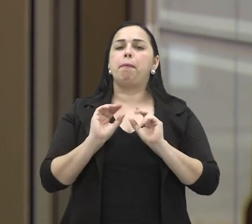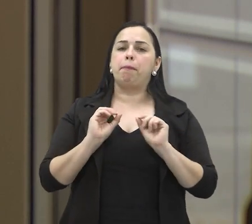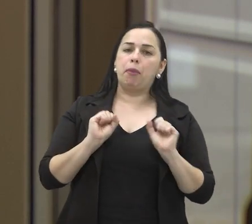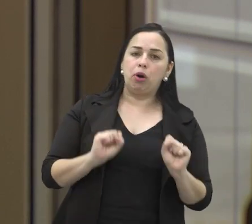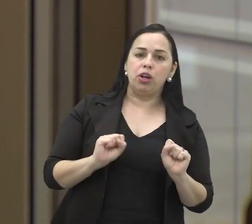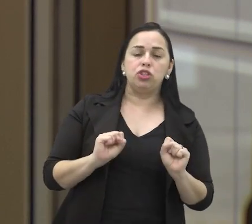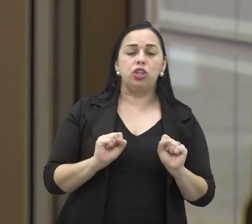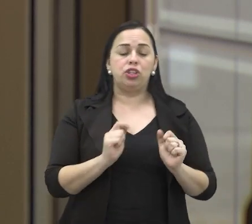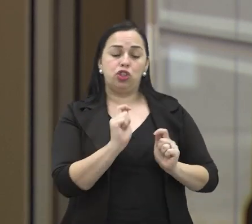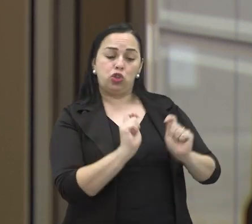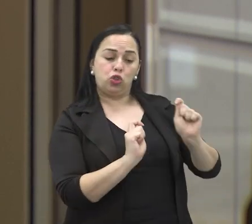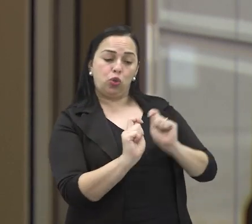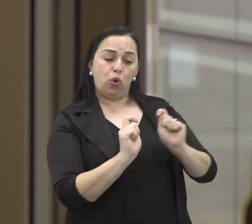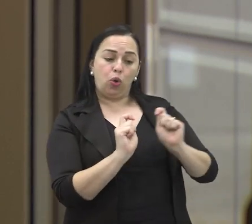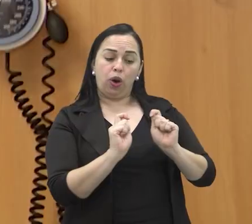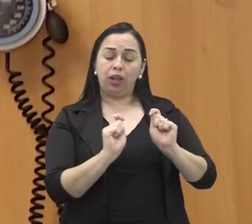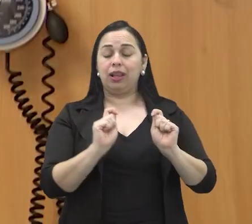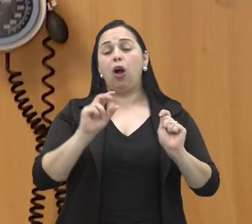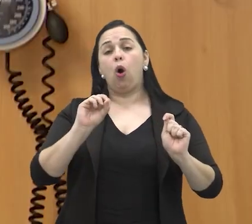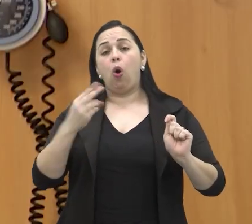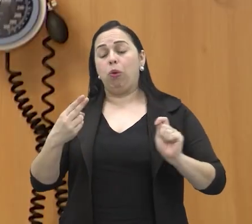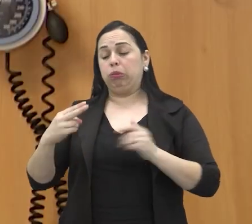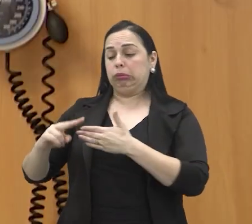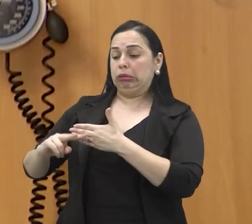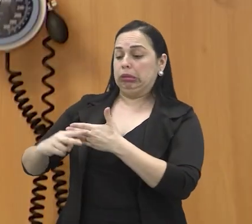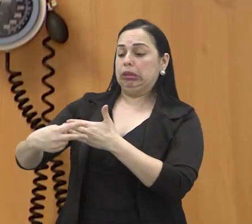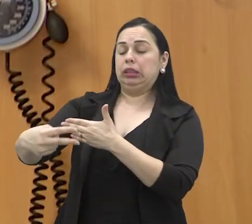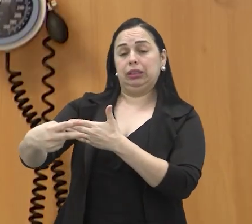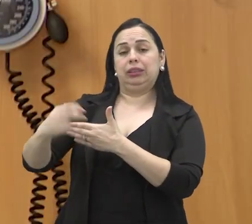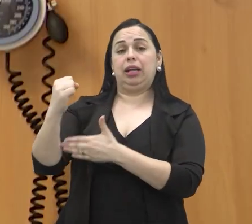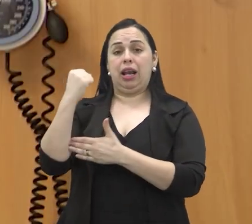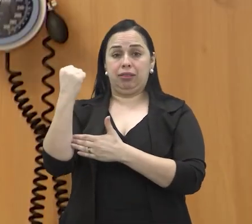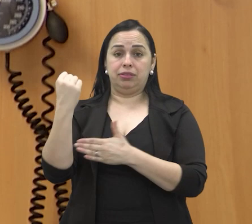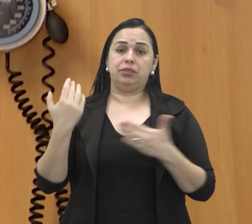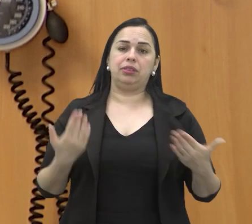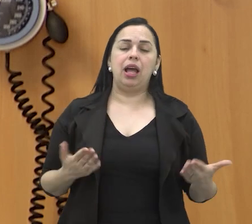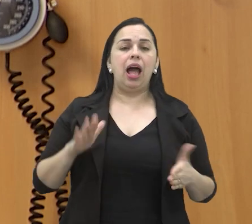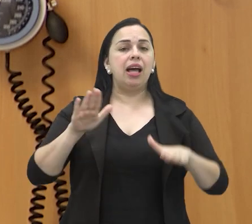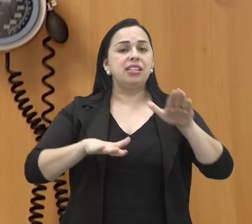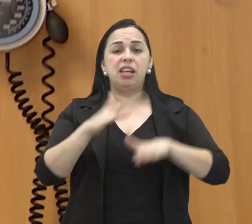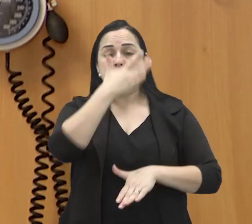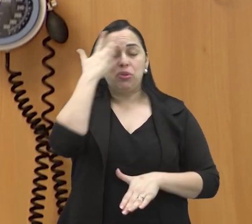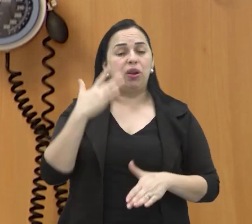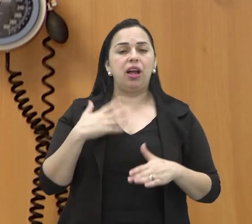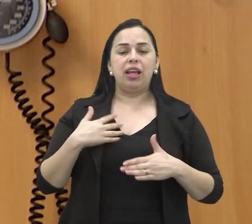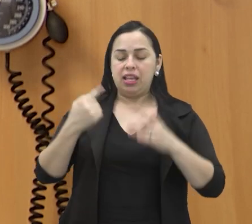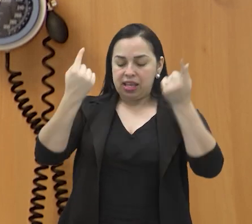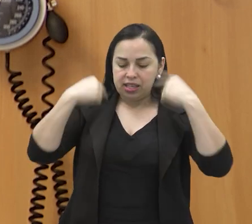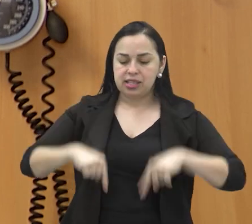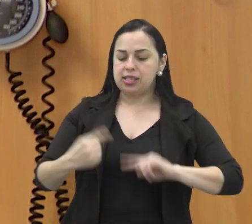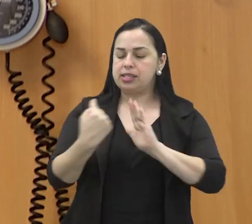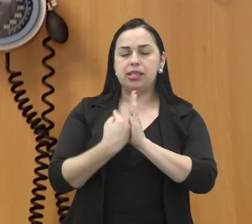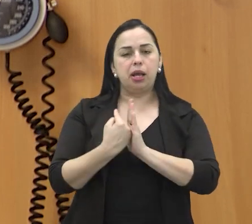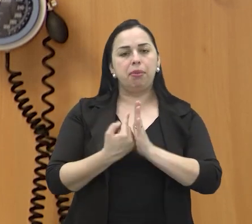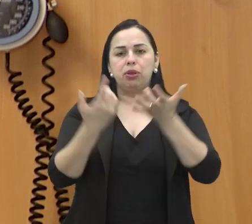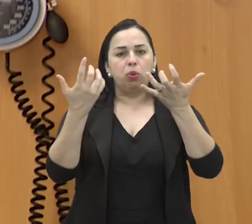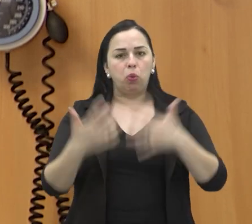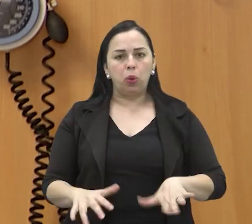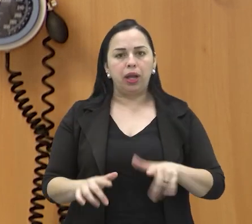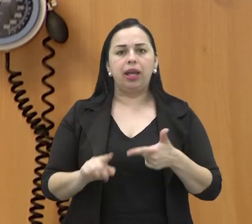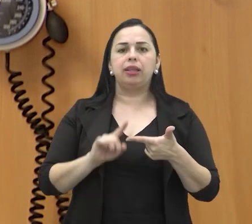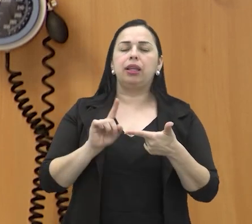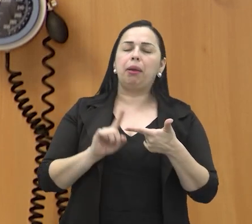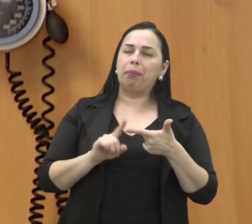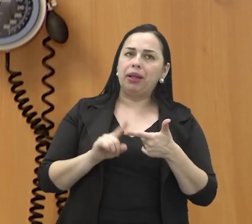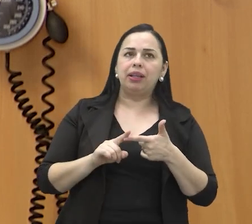controle e complicações graves. Às vezes é uma relutância em relação a fazer exames, Temos também, às vezes, a dificuldade de acesso a exames,